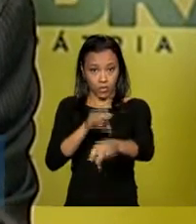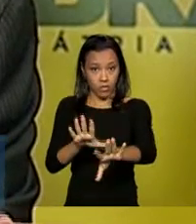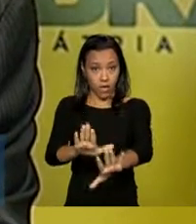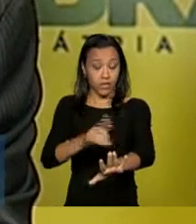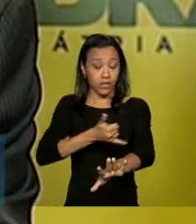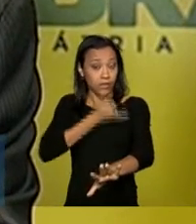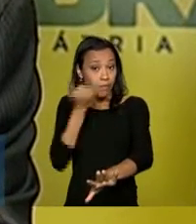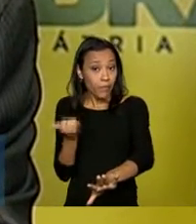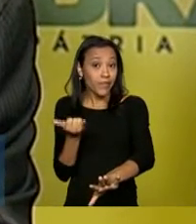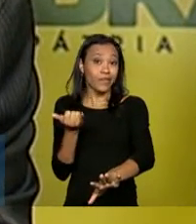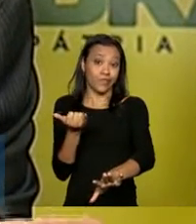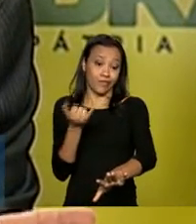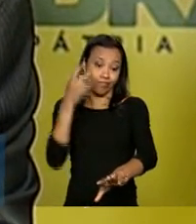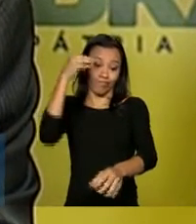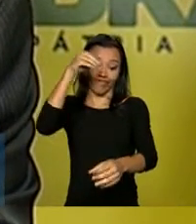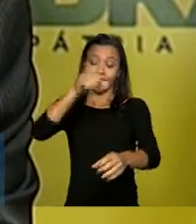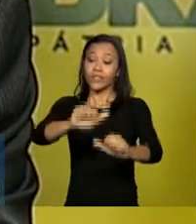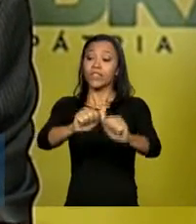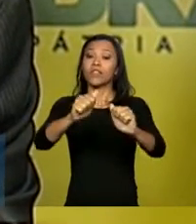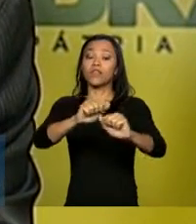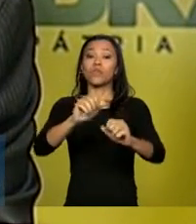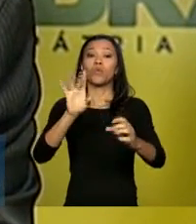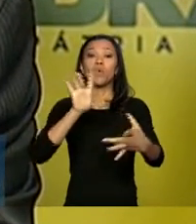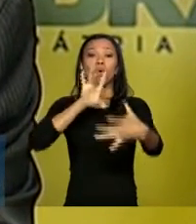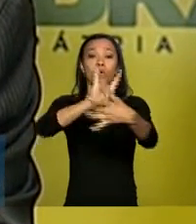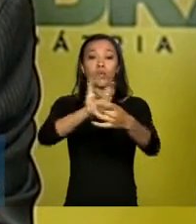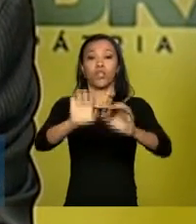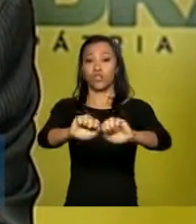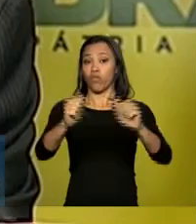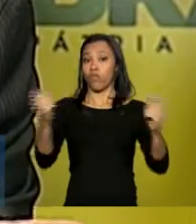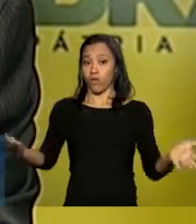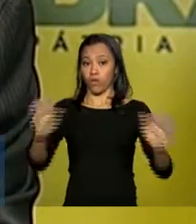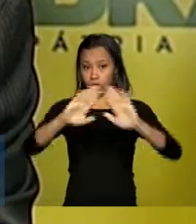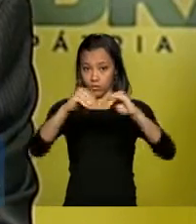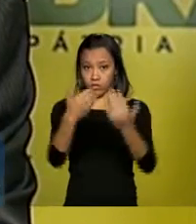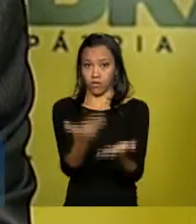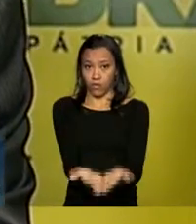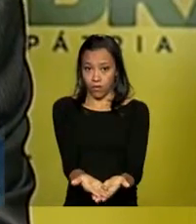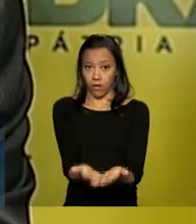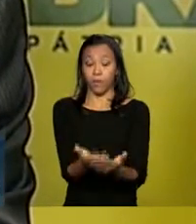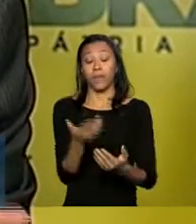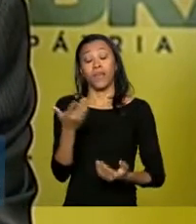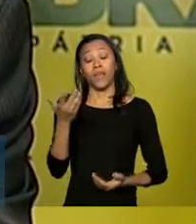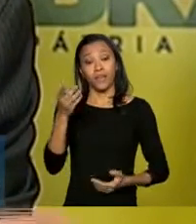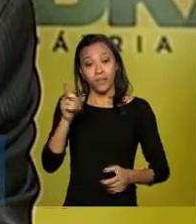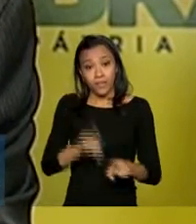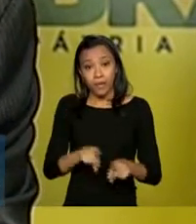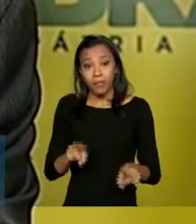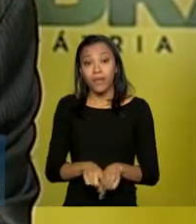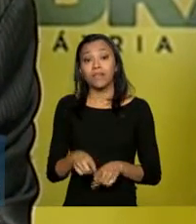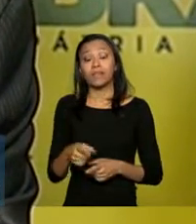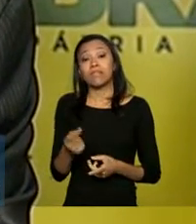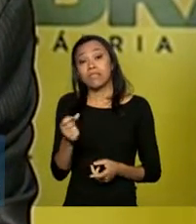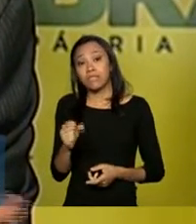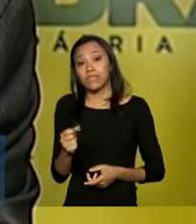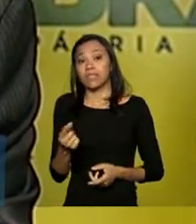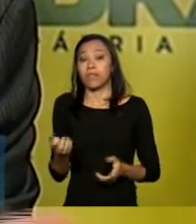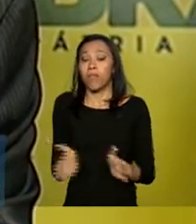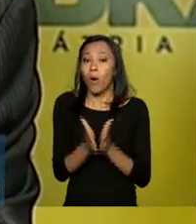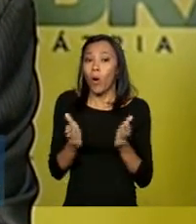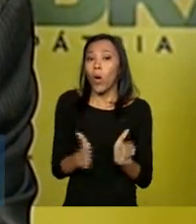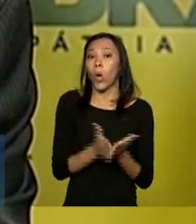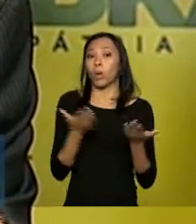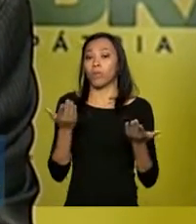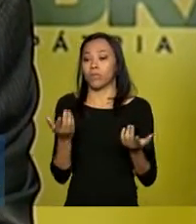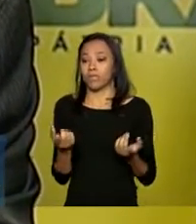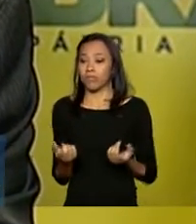fatores externos à escola. E o socioeconômico é o indicador mais pesado, talvez, porque ele é todinho de fora da escola. Não tem